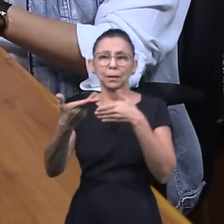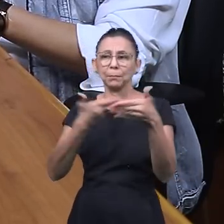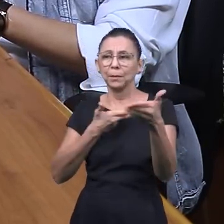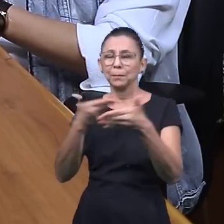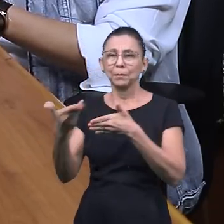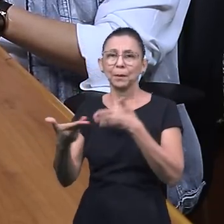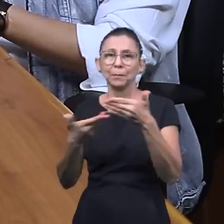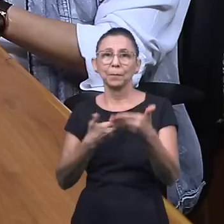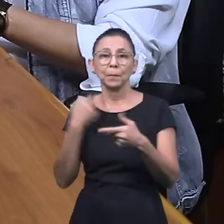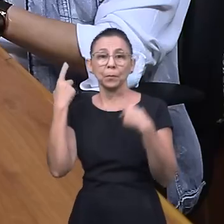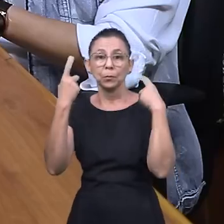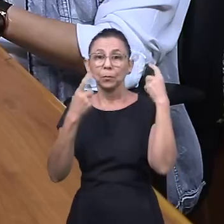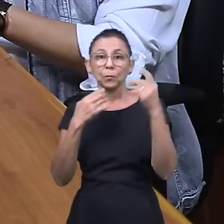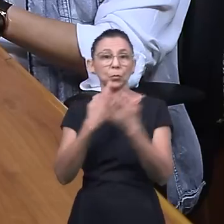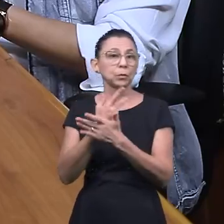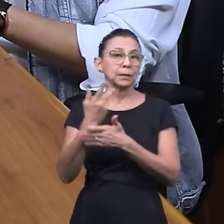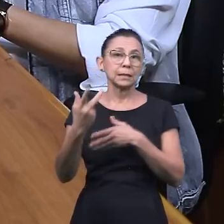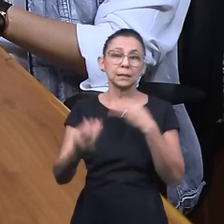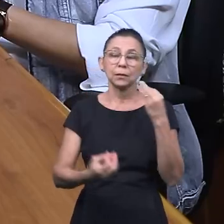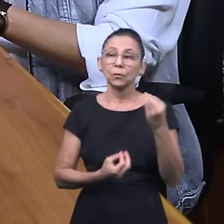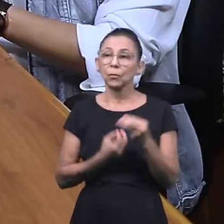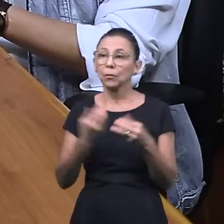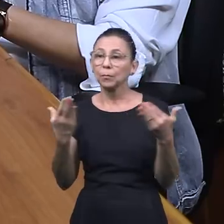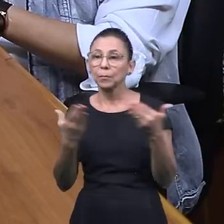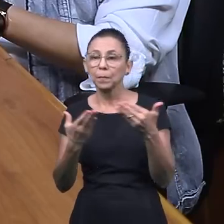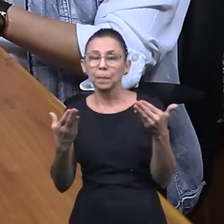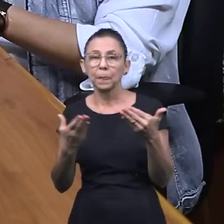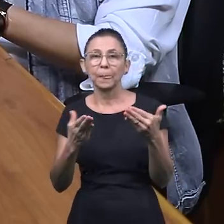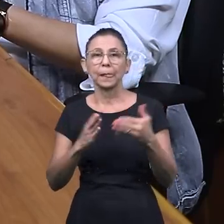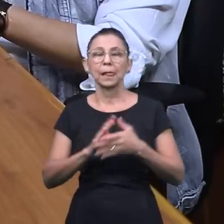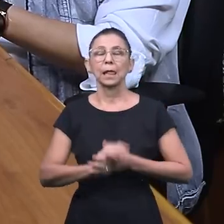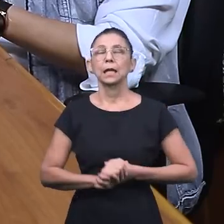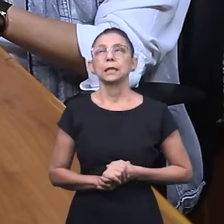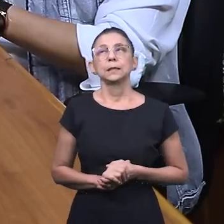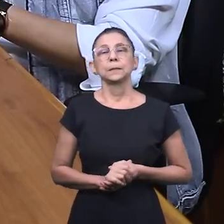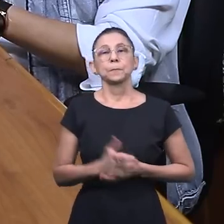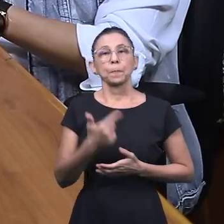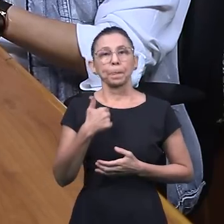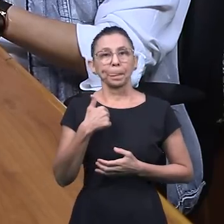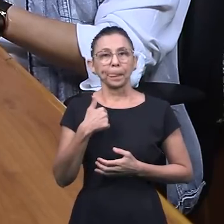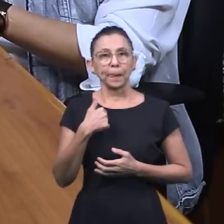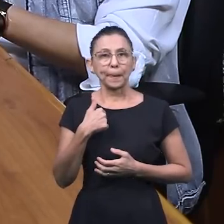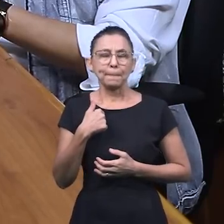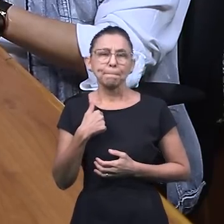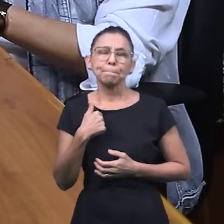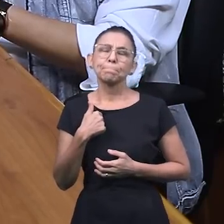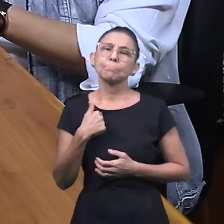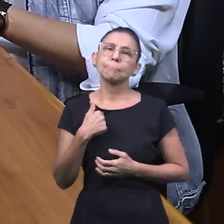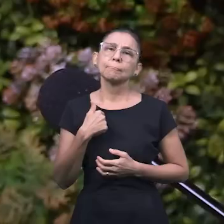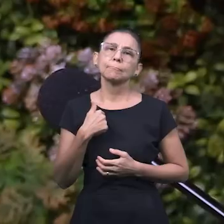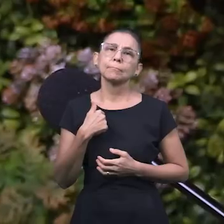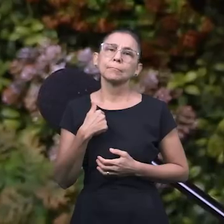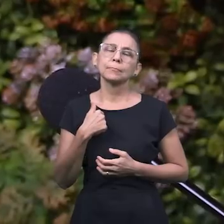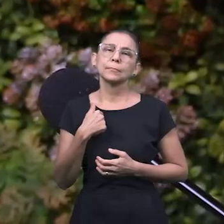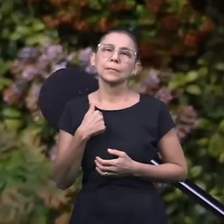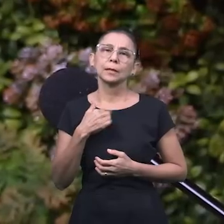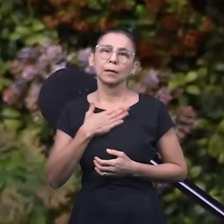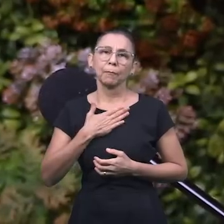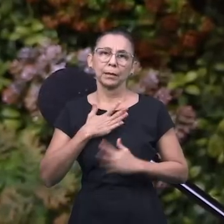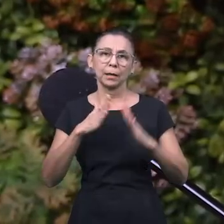preocupados, né, com o que tinha acontecido, em como ia ser. Eu estava em casa na hora que eu recebi a